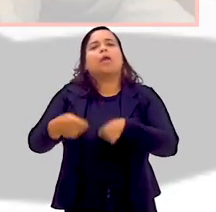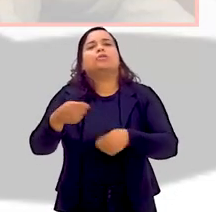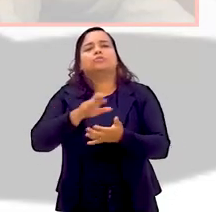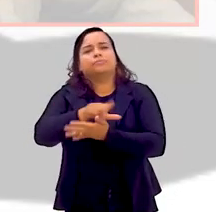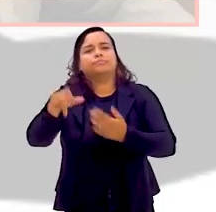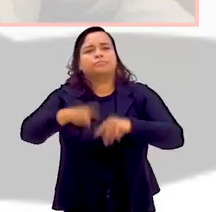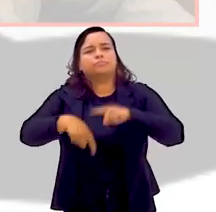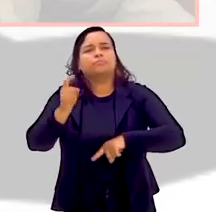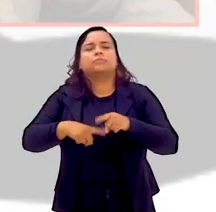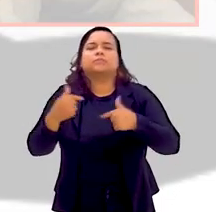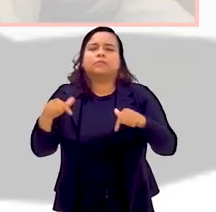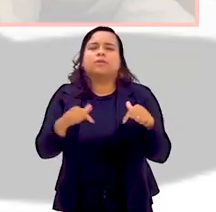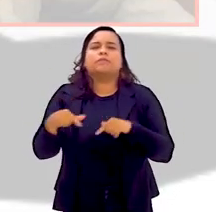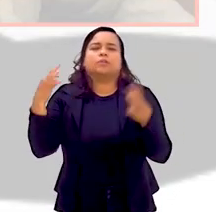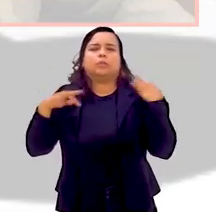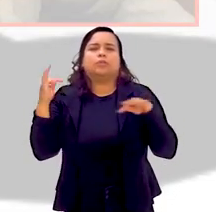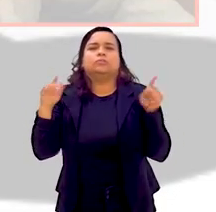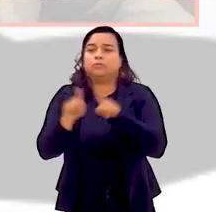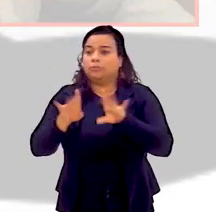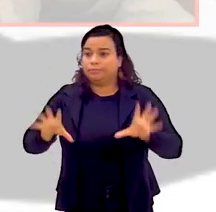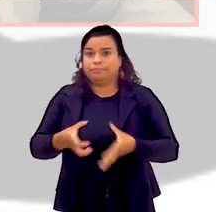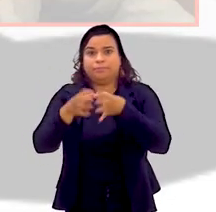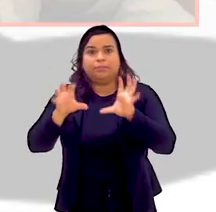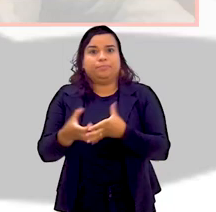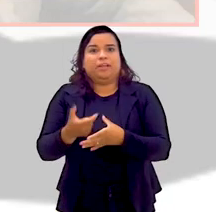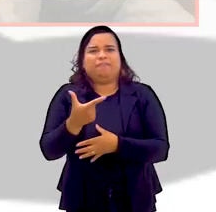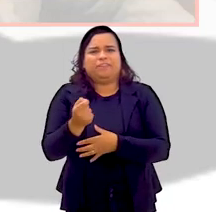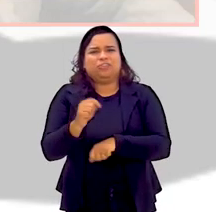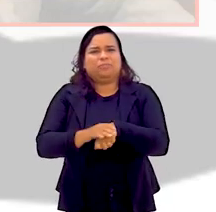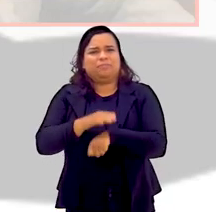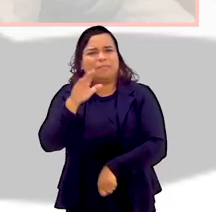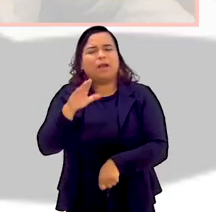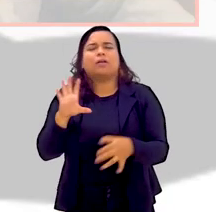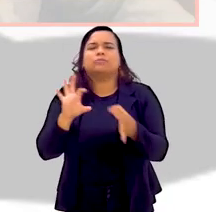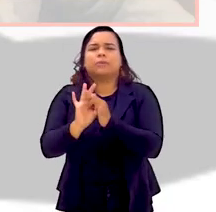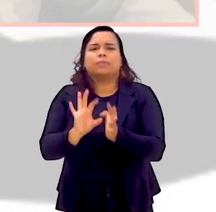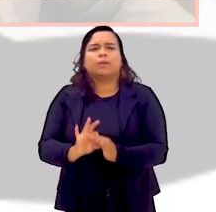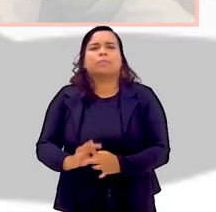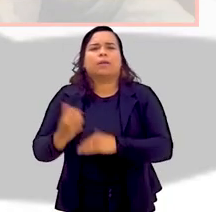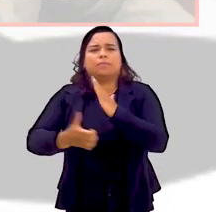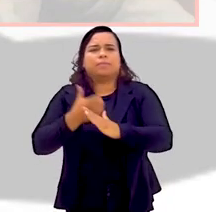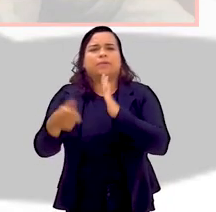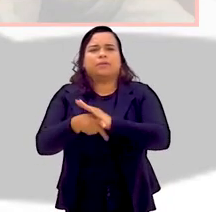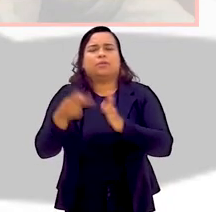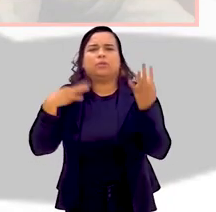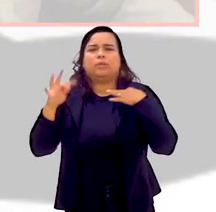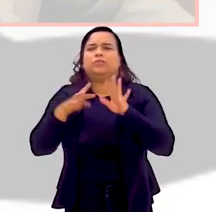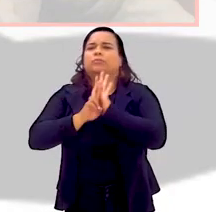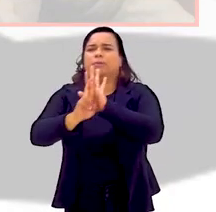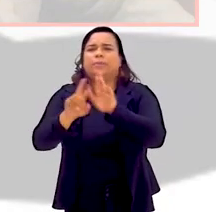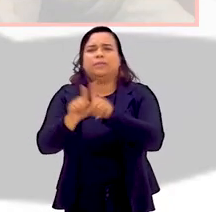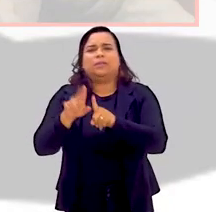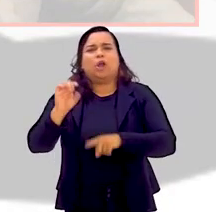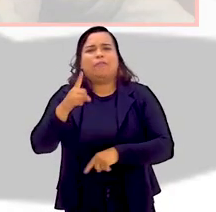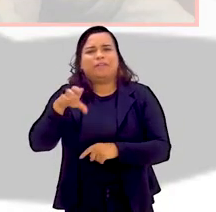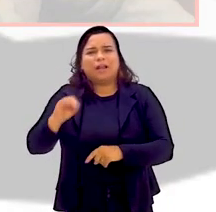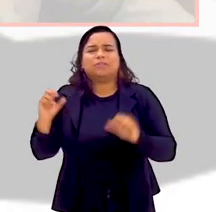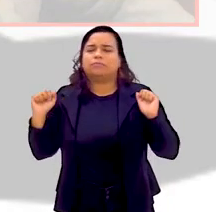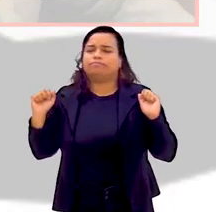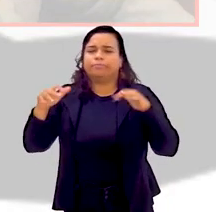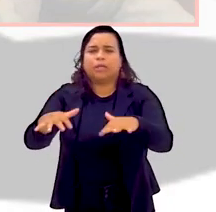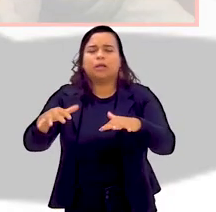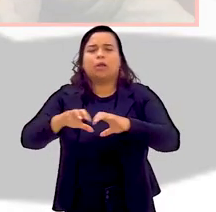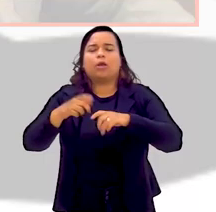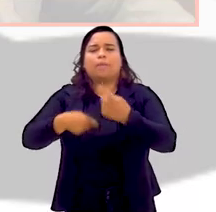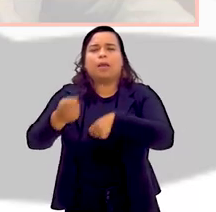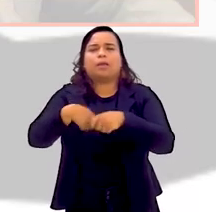Turismo e que reúne mais de 20 entidades associativas empresariais do turismo, além de representantes do turismo nas confederações do comércio